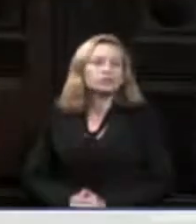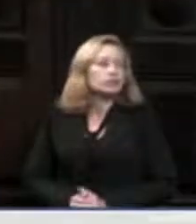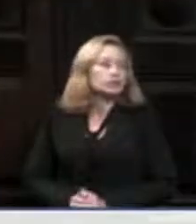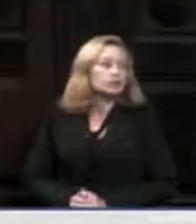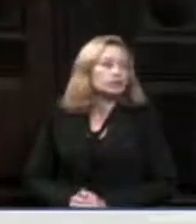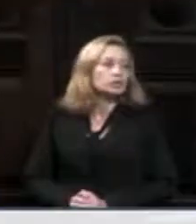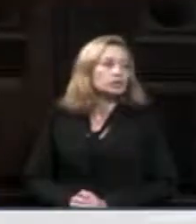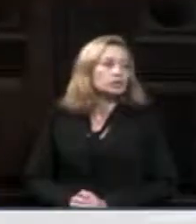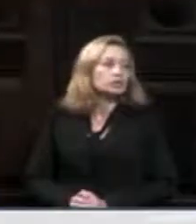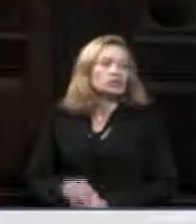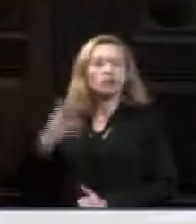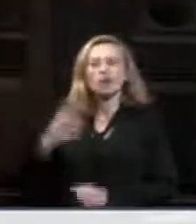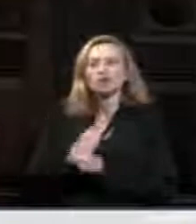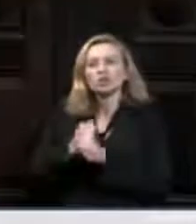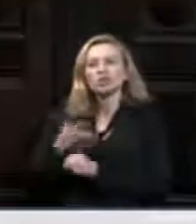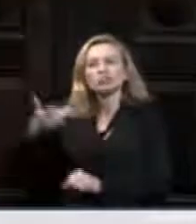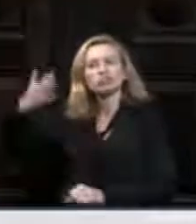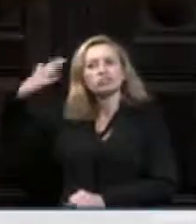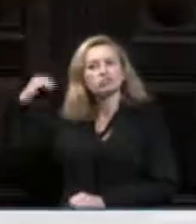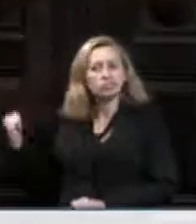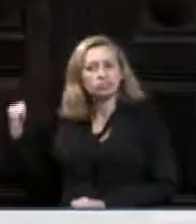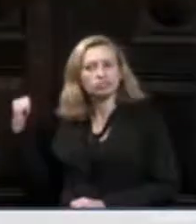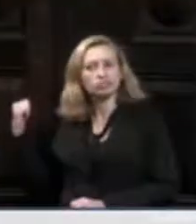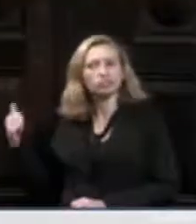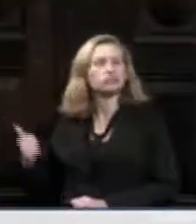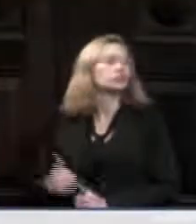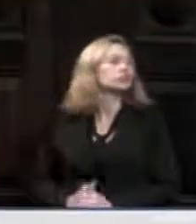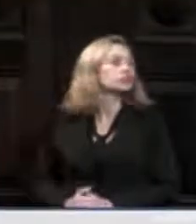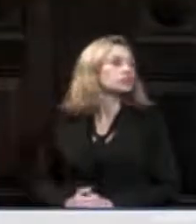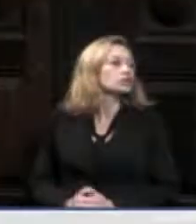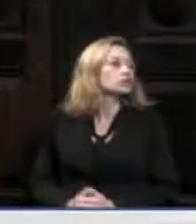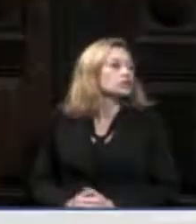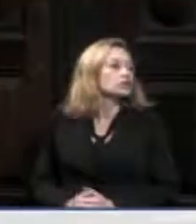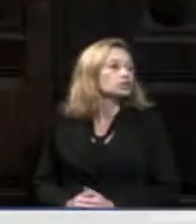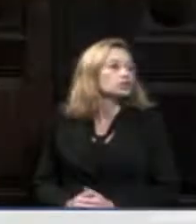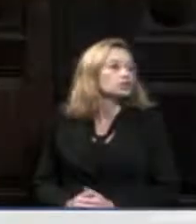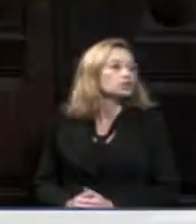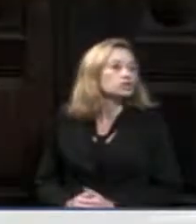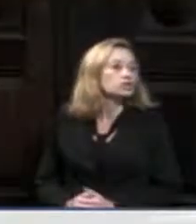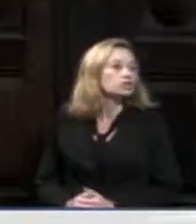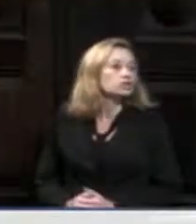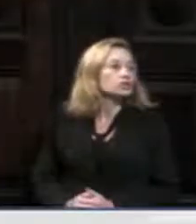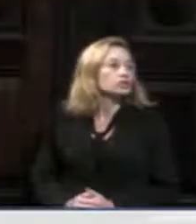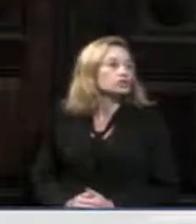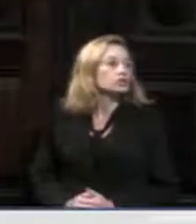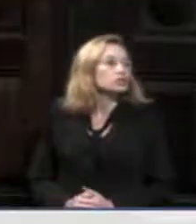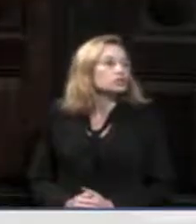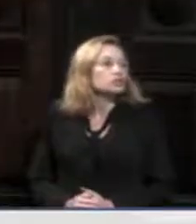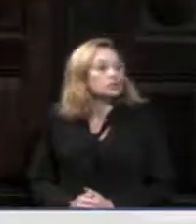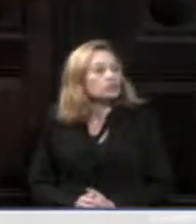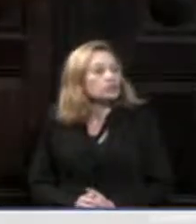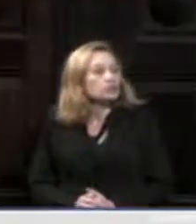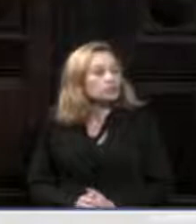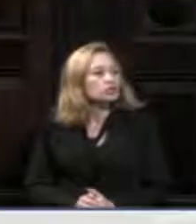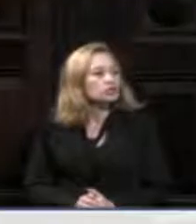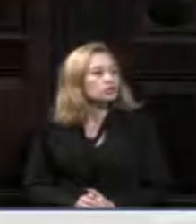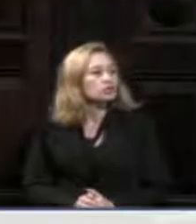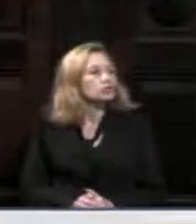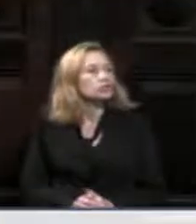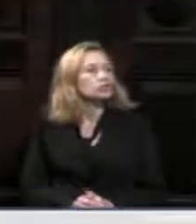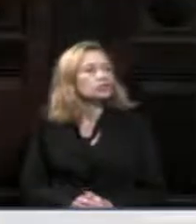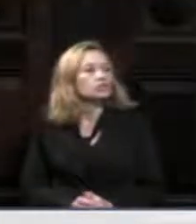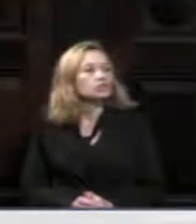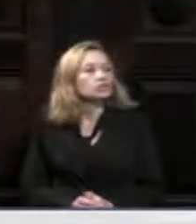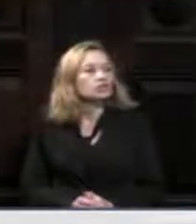de 4 anos anteriores, 2004. Ou seja, a proporção que o